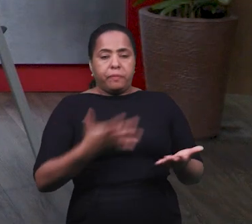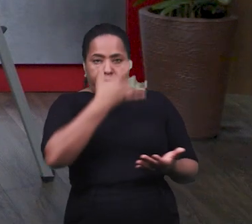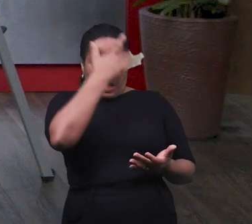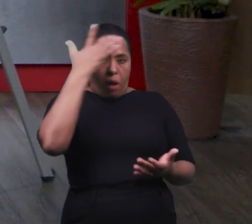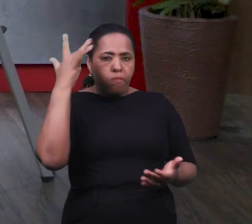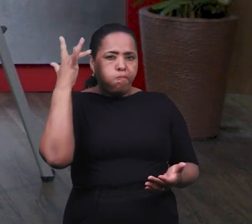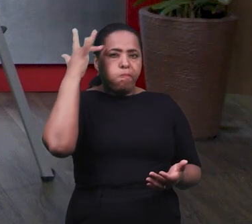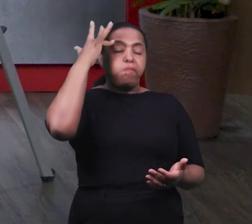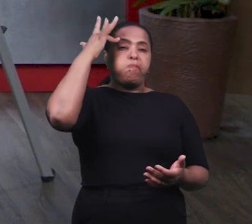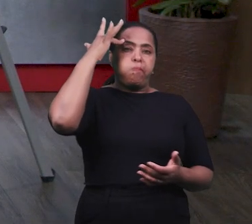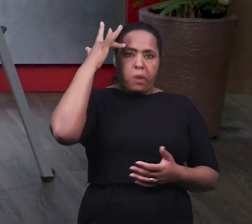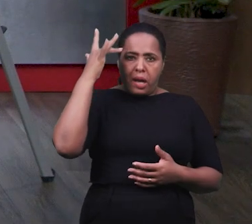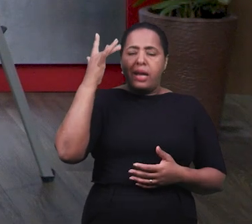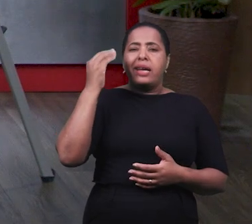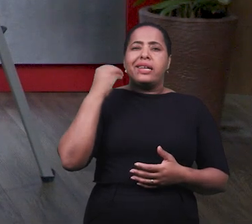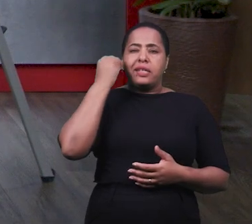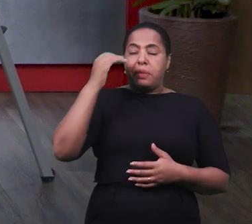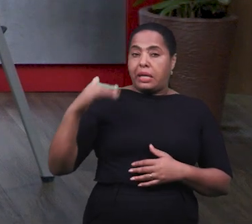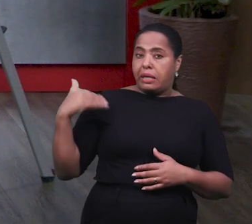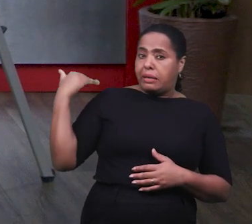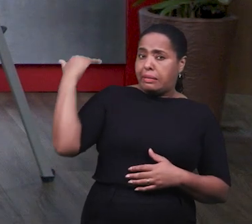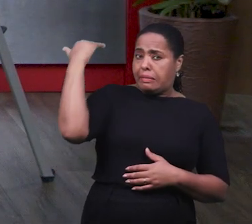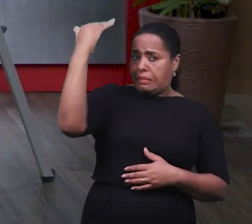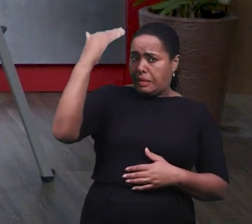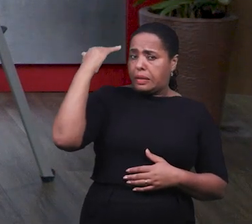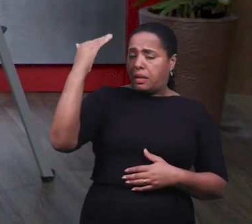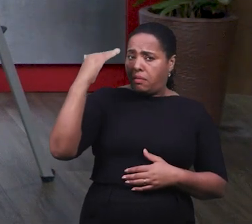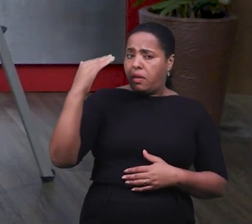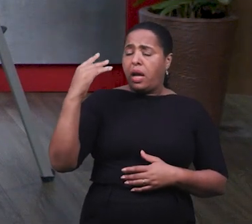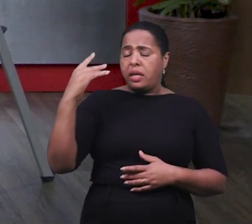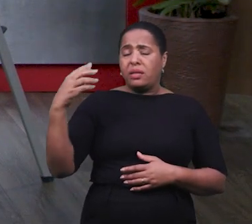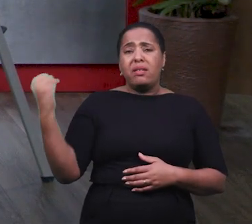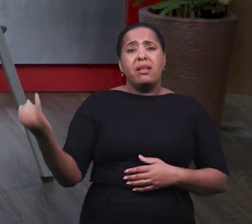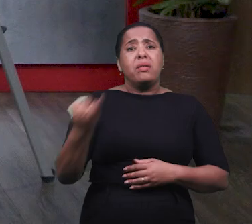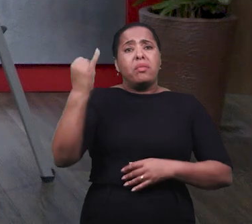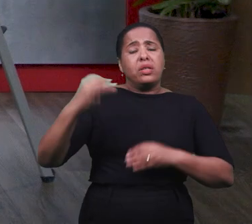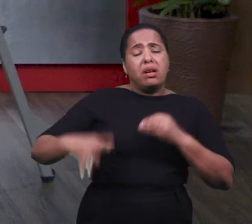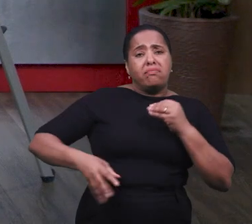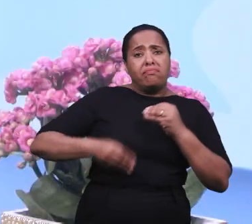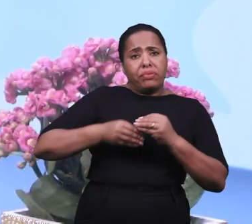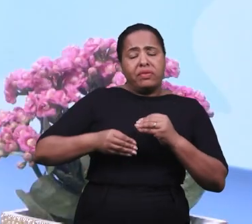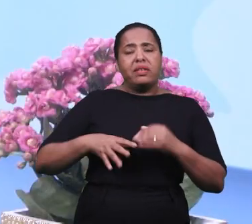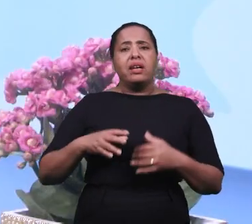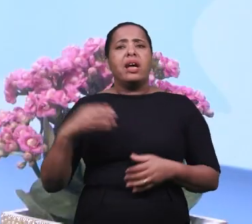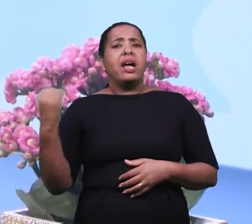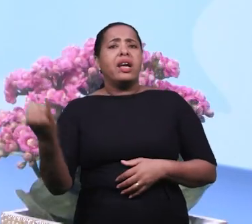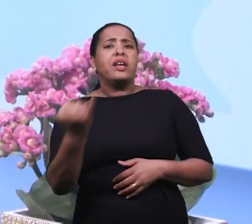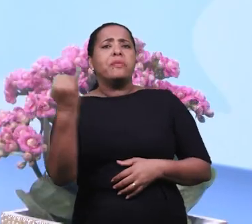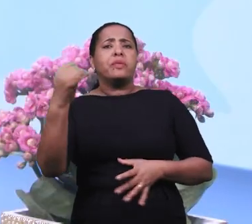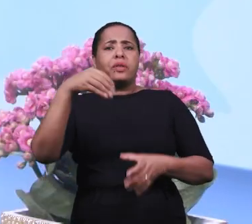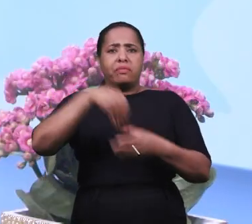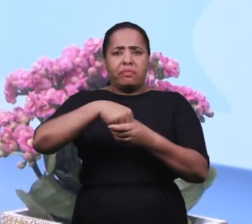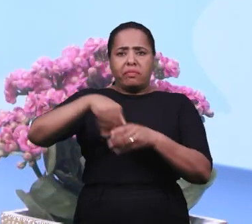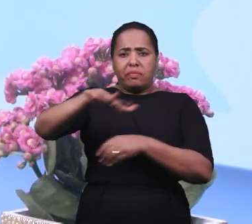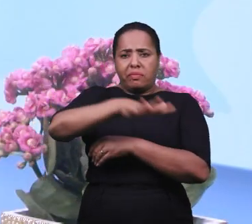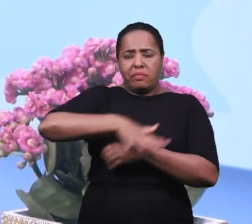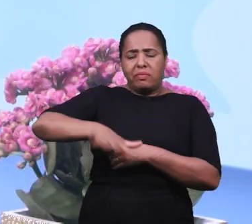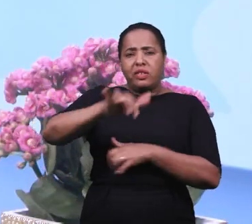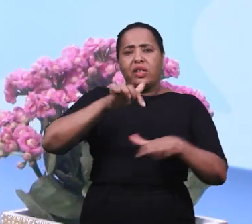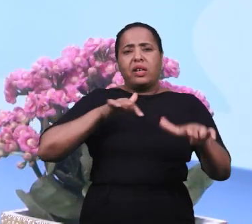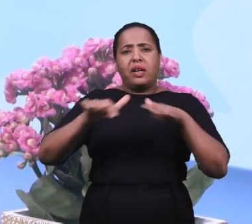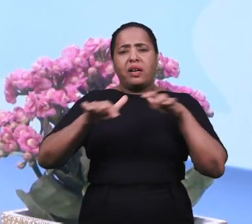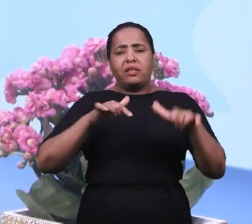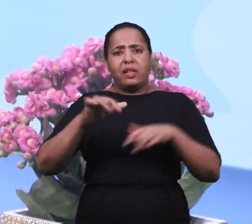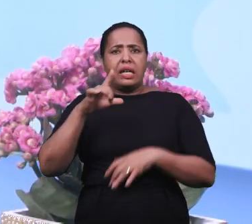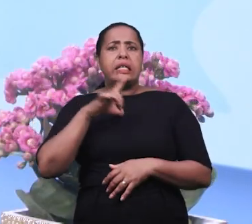pessoa madura, ela agrega muito, principalmente para aquele que é jovem. Então precisa haver esse equilíbrio. É importante que dentro dos ambientes de trabalho